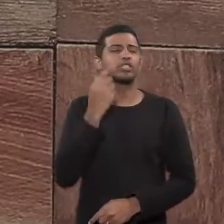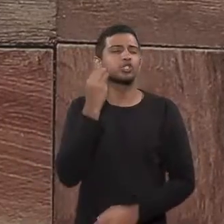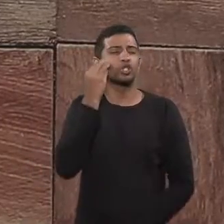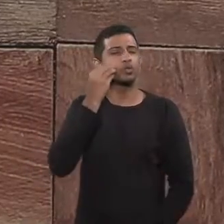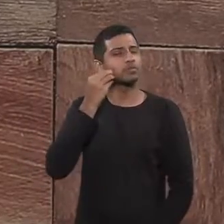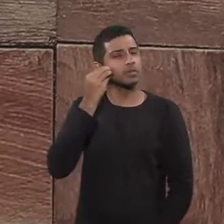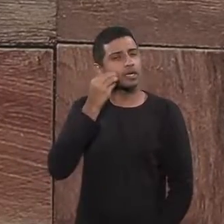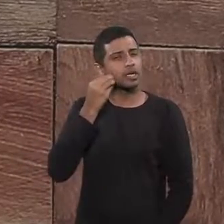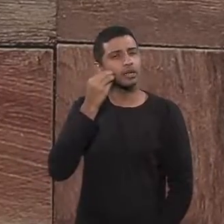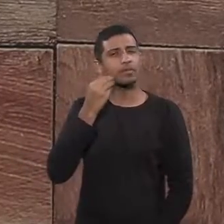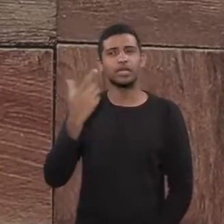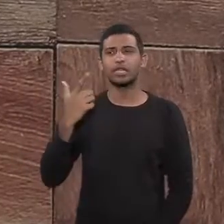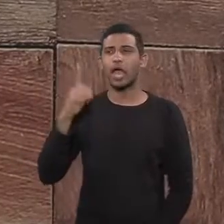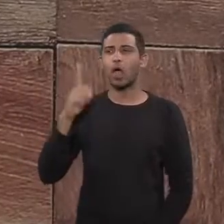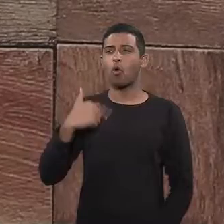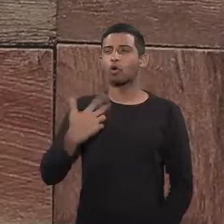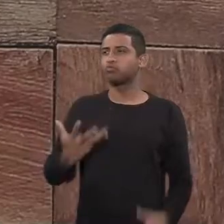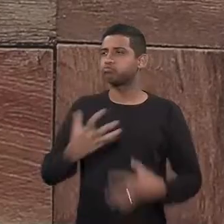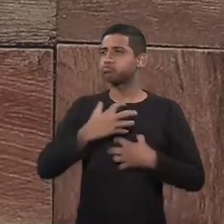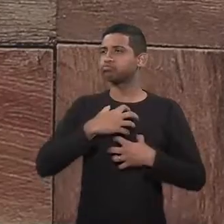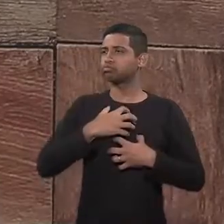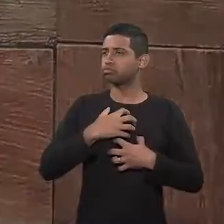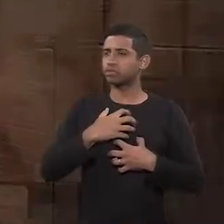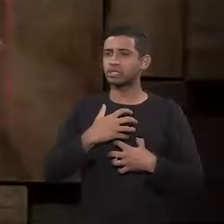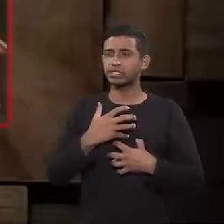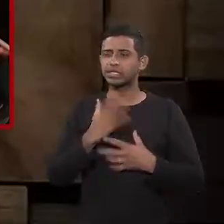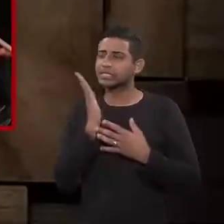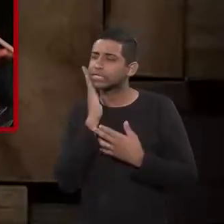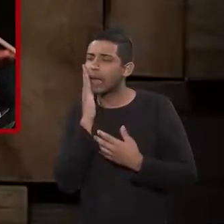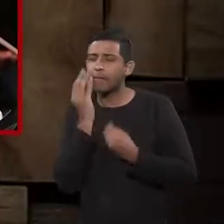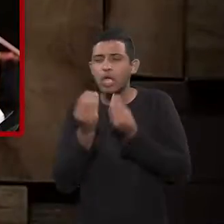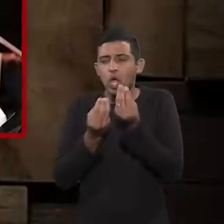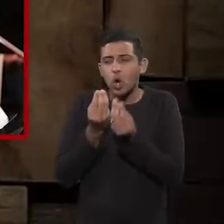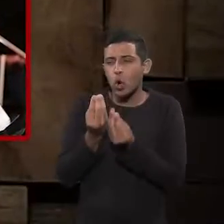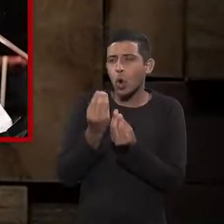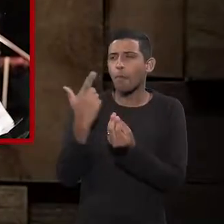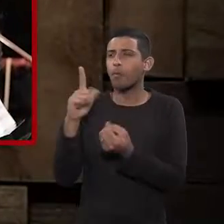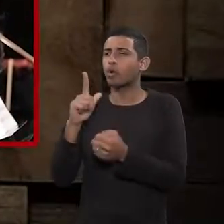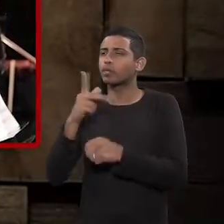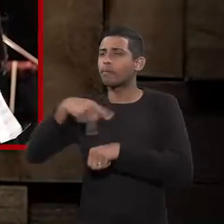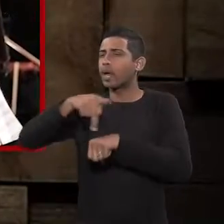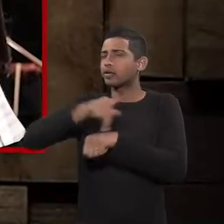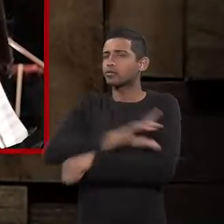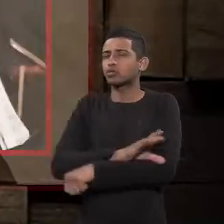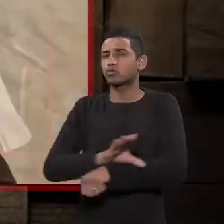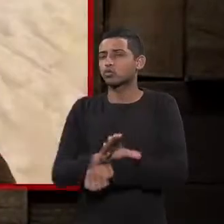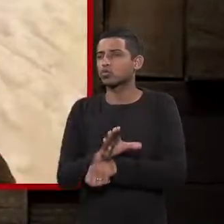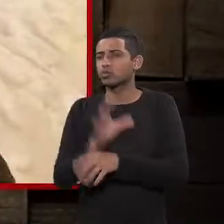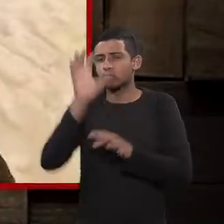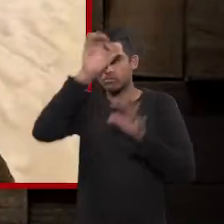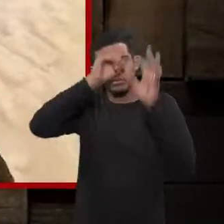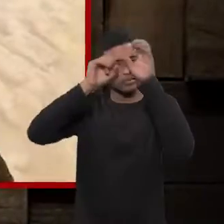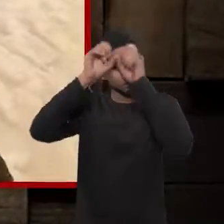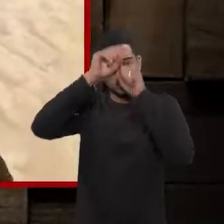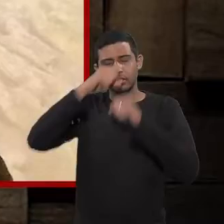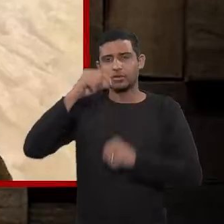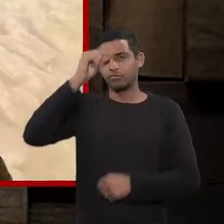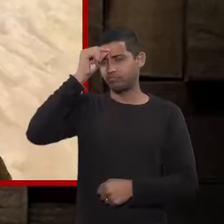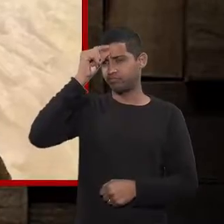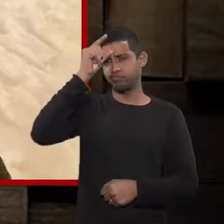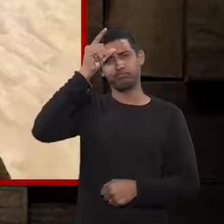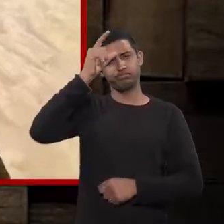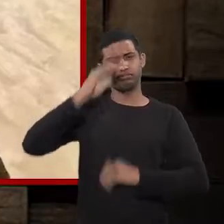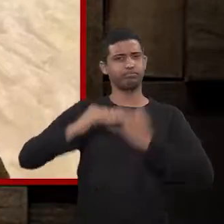essa coisa do ser orquestra, do ouvido do músico em outras culturas, outros países, isso é de um